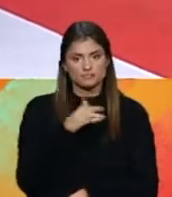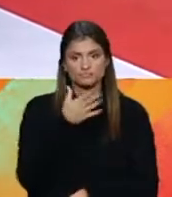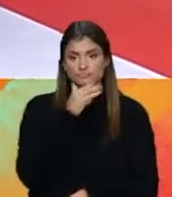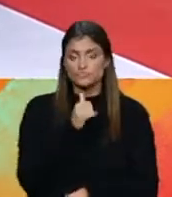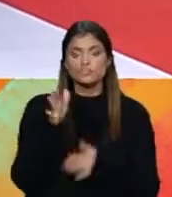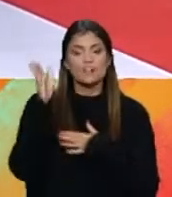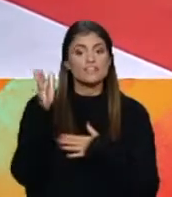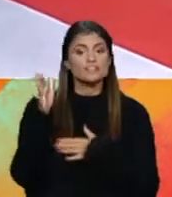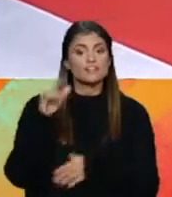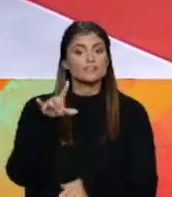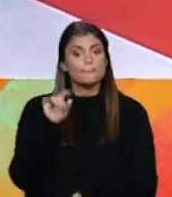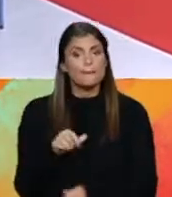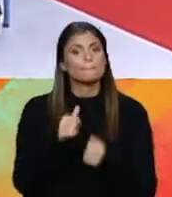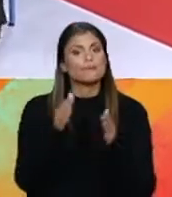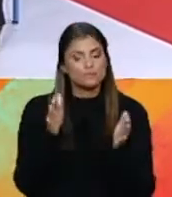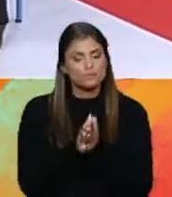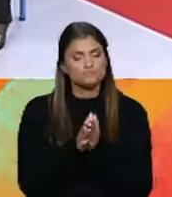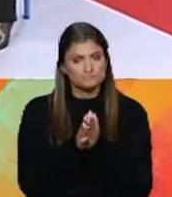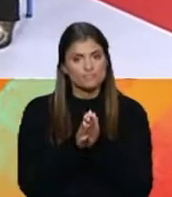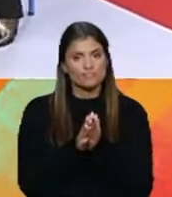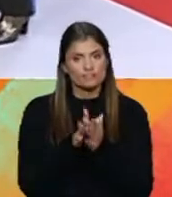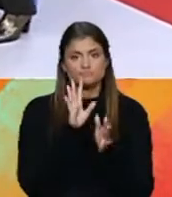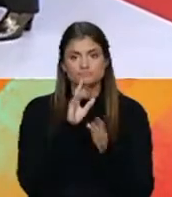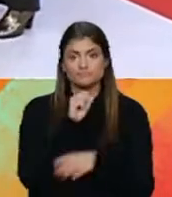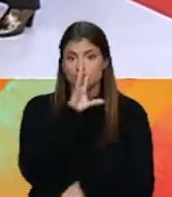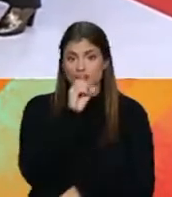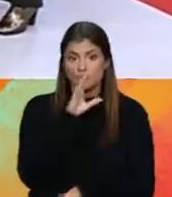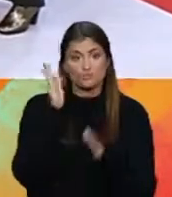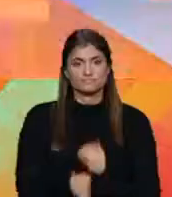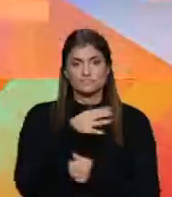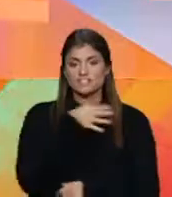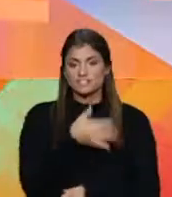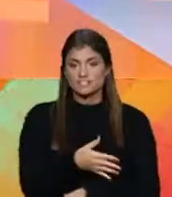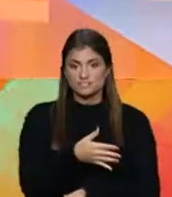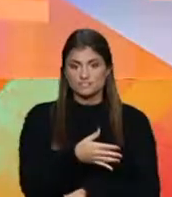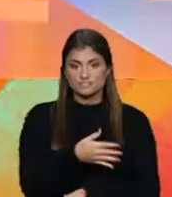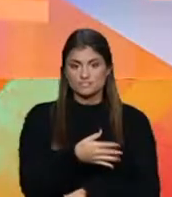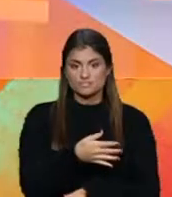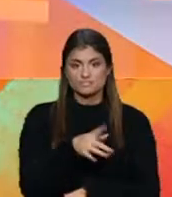dançar e te impressionar o chefe Hélio Loureiro